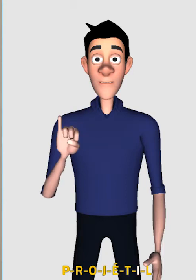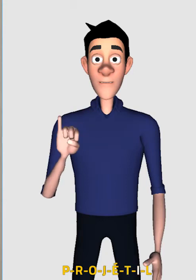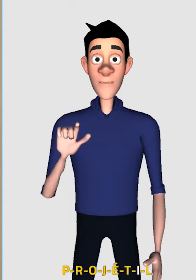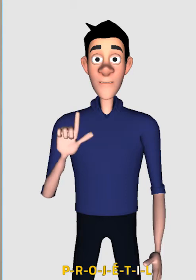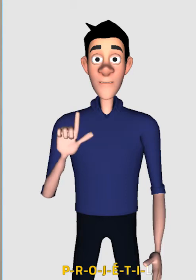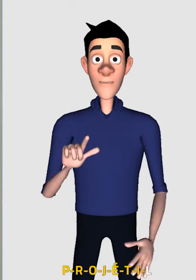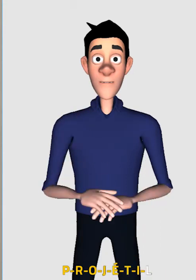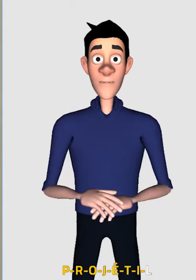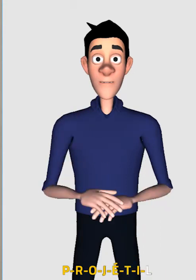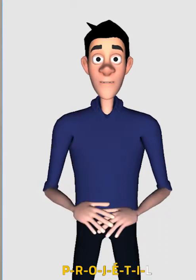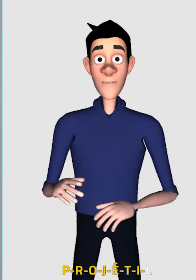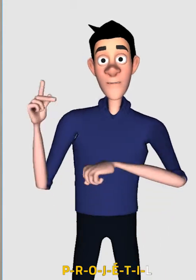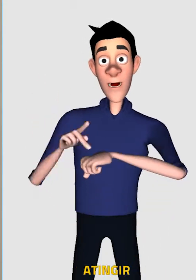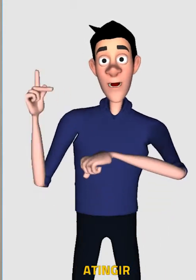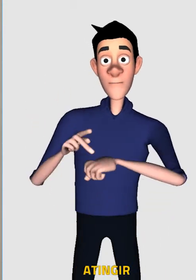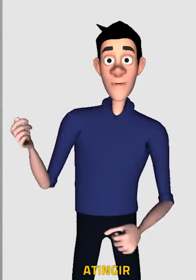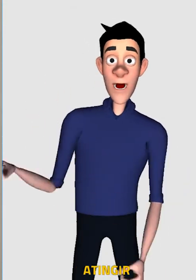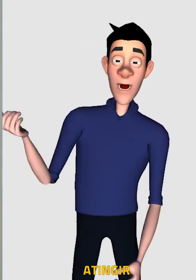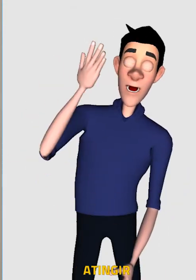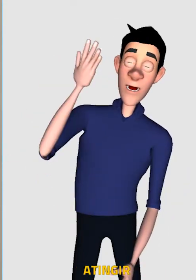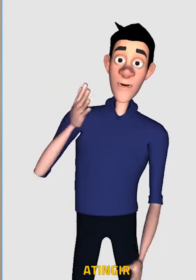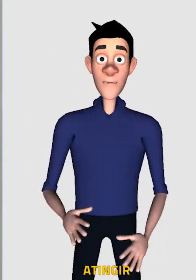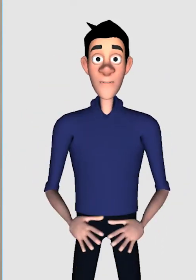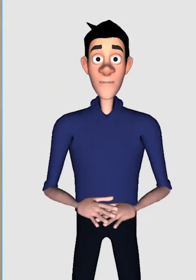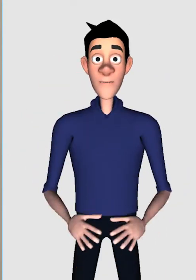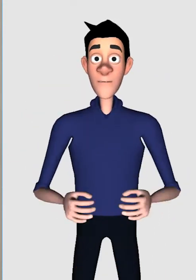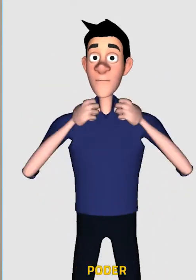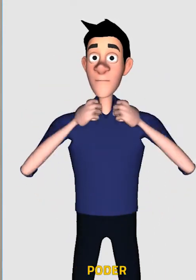58,81. Então, é o alcance máximo que esse projétil